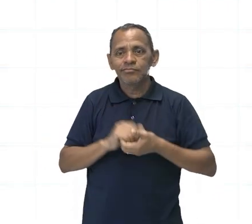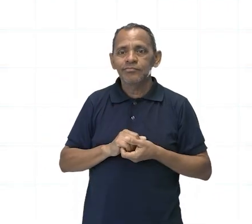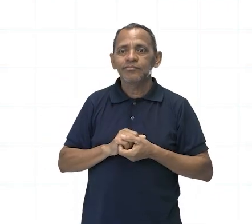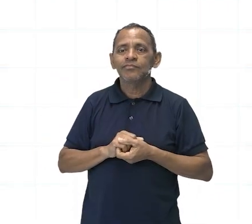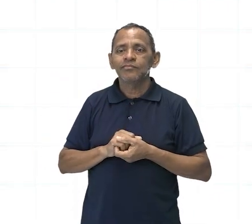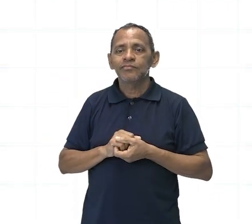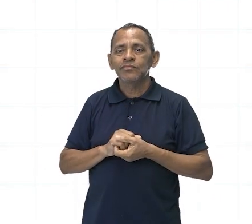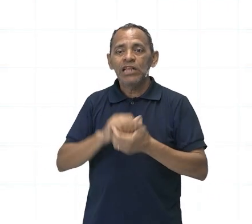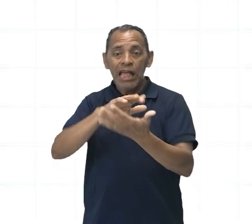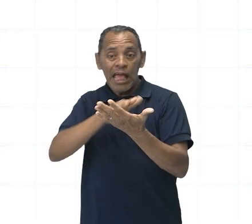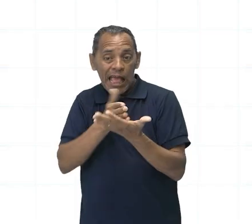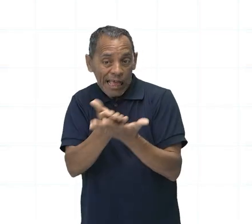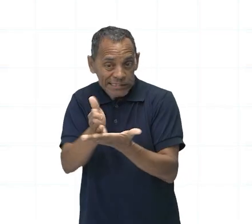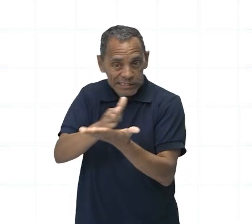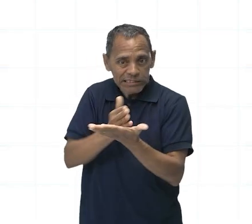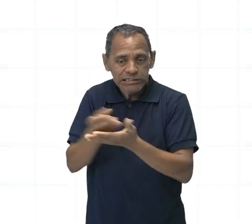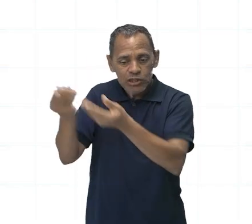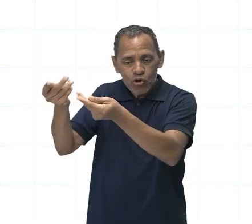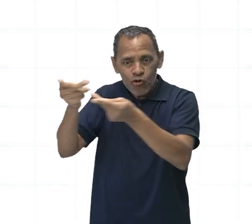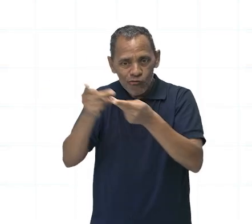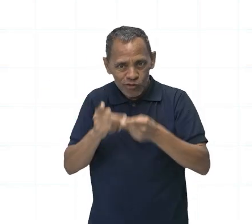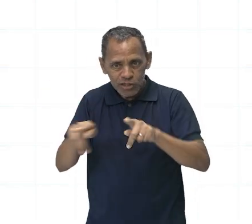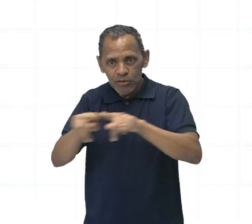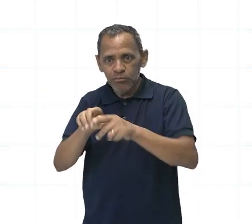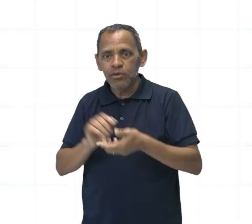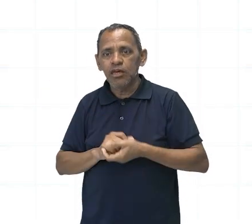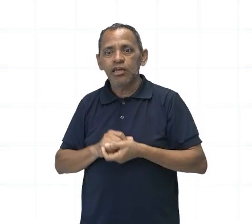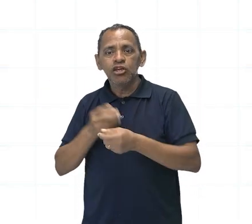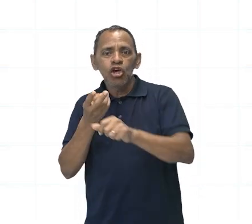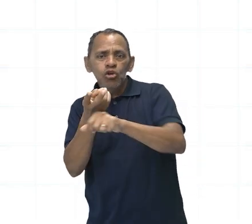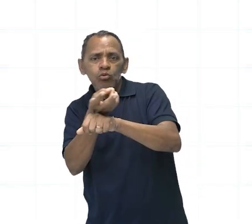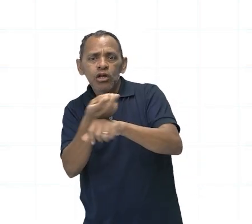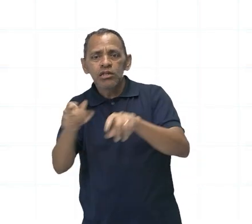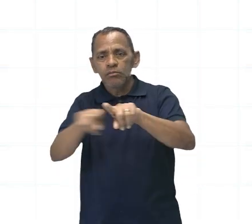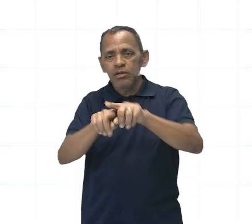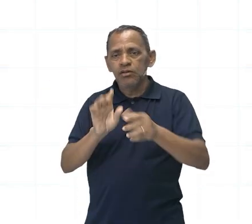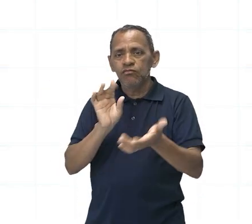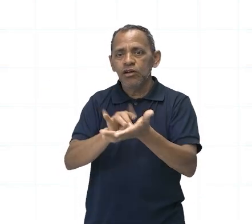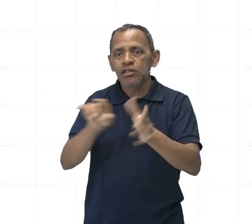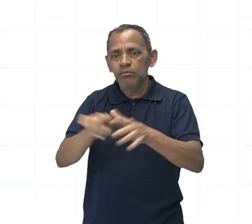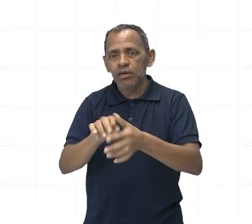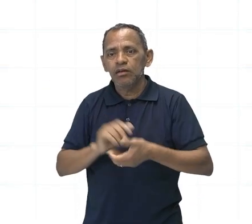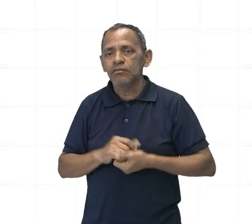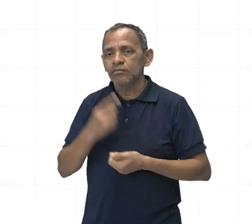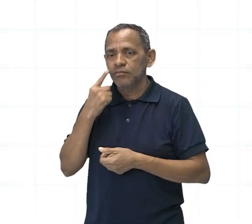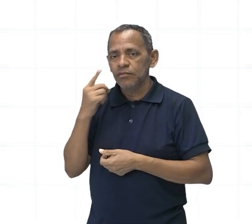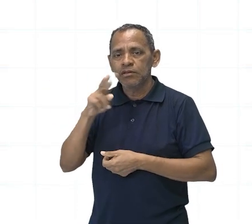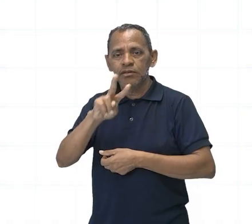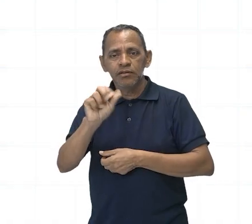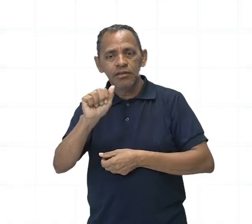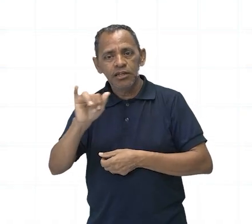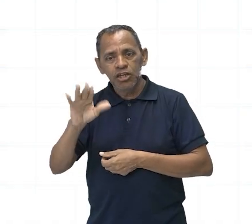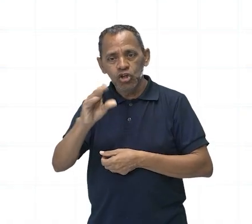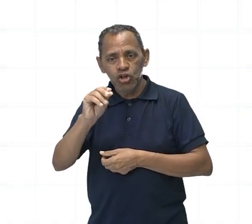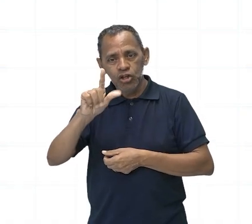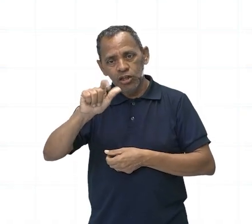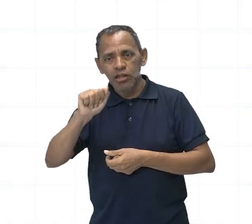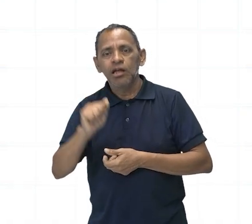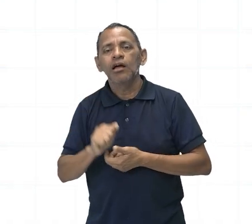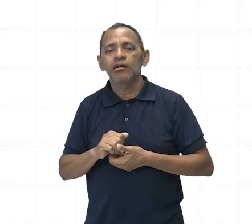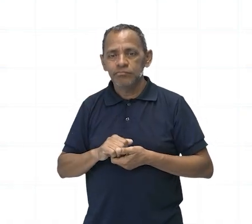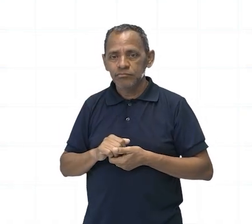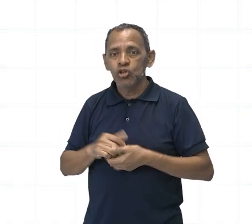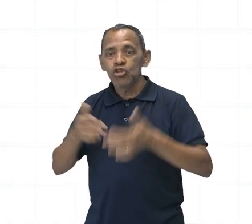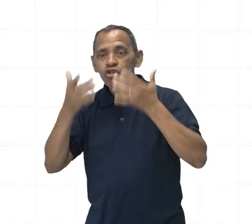criativo, onde a incerteza é um convite à exploração. Viola Spolin, conhecida como a